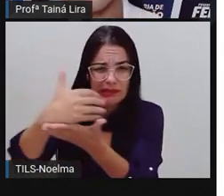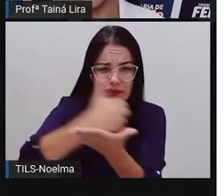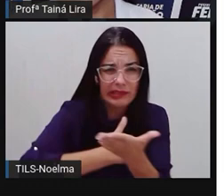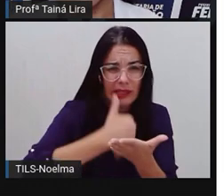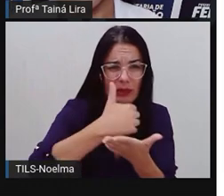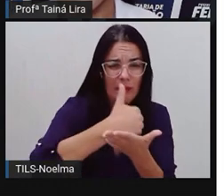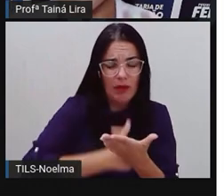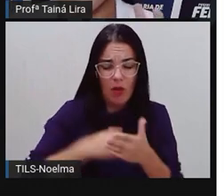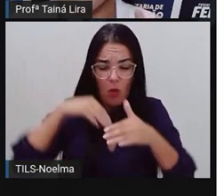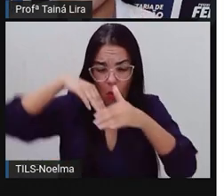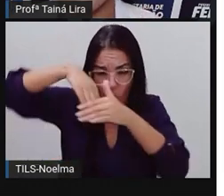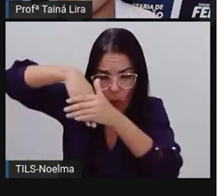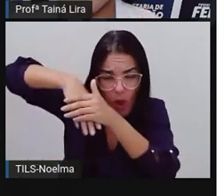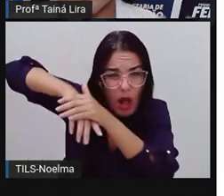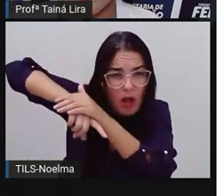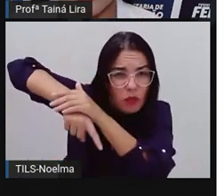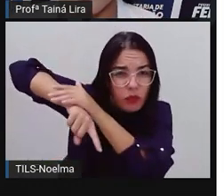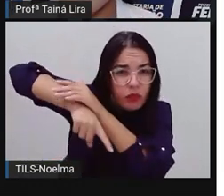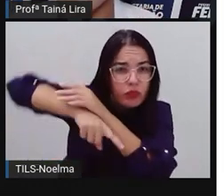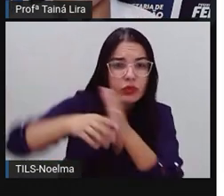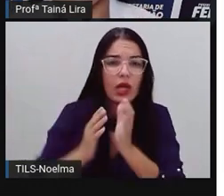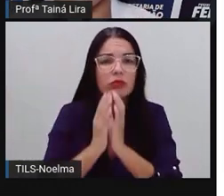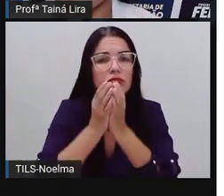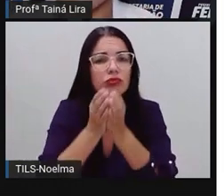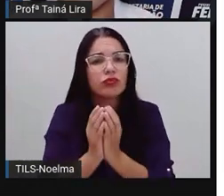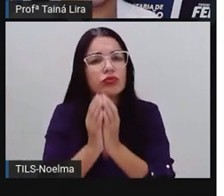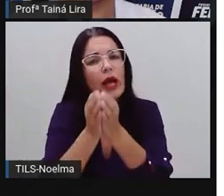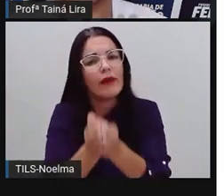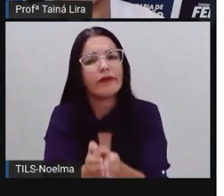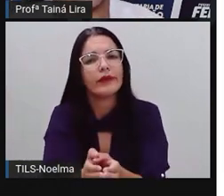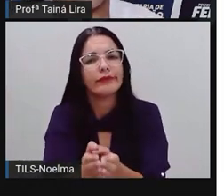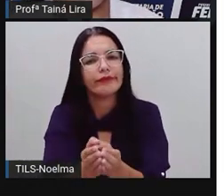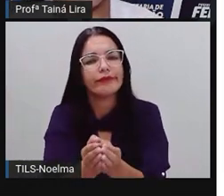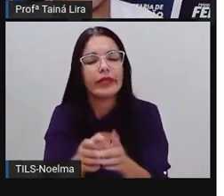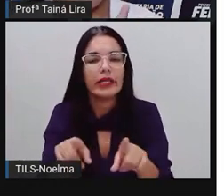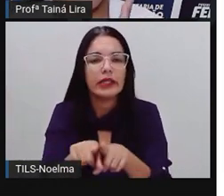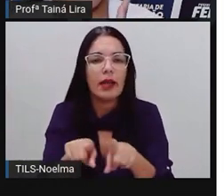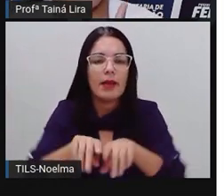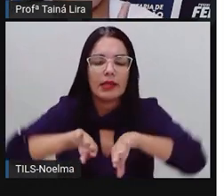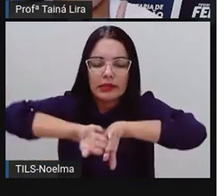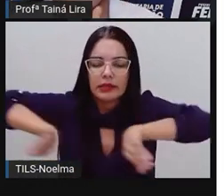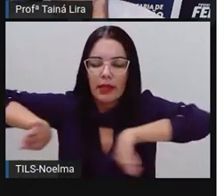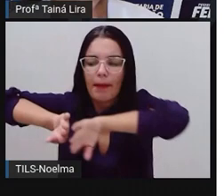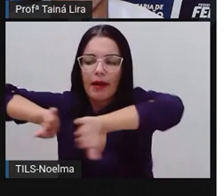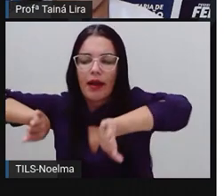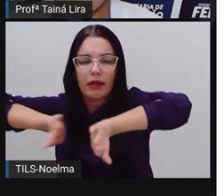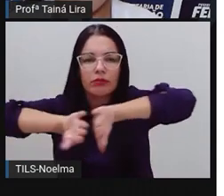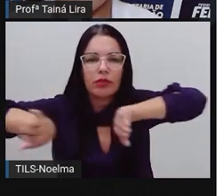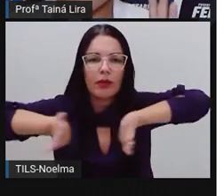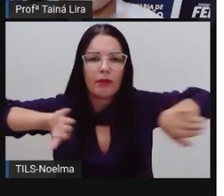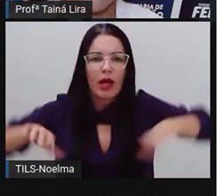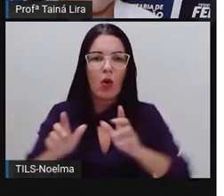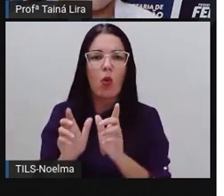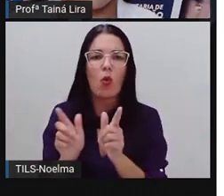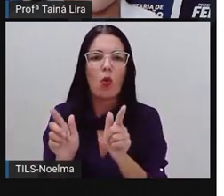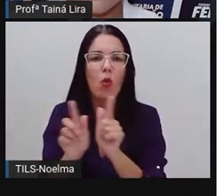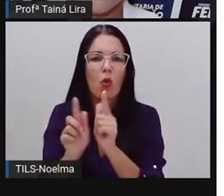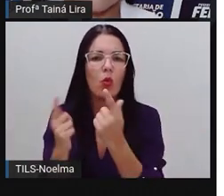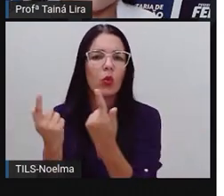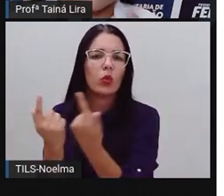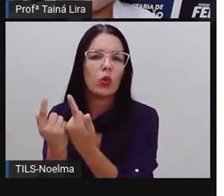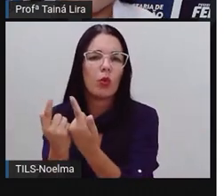desses porões então eles eram divididos aí em grupos né separados homem